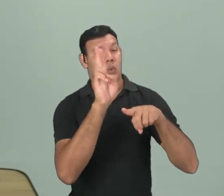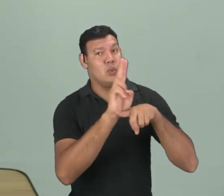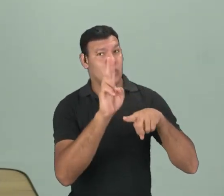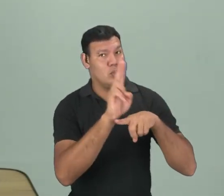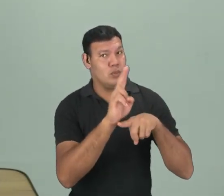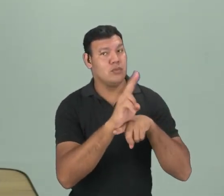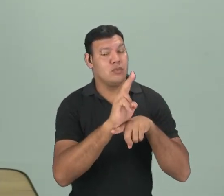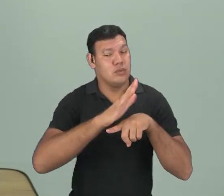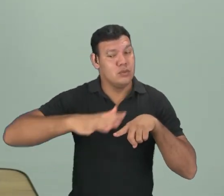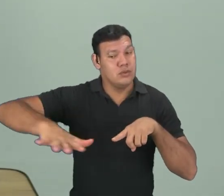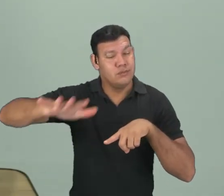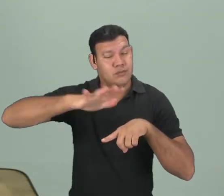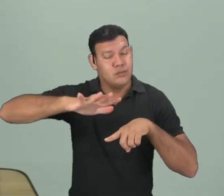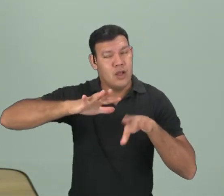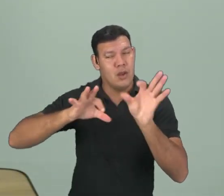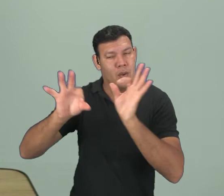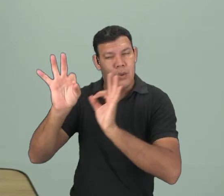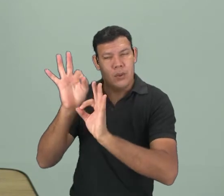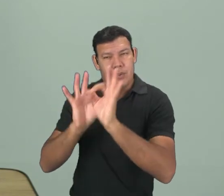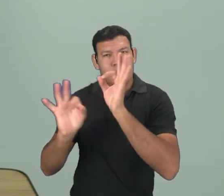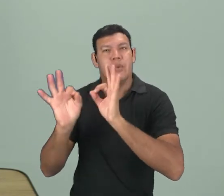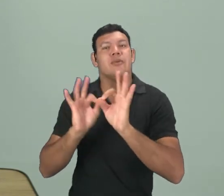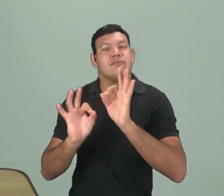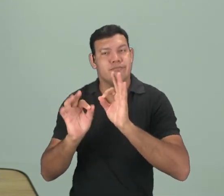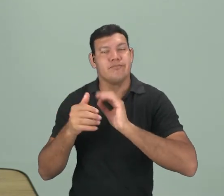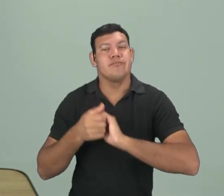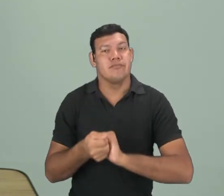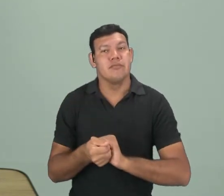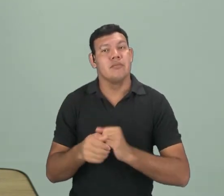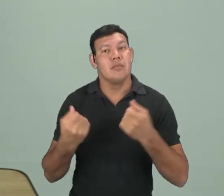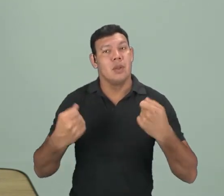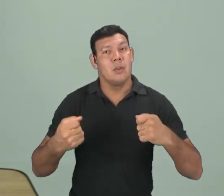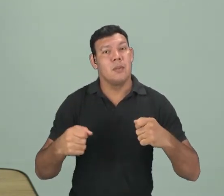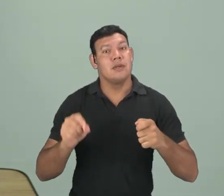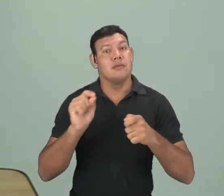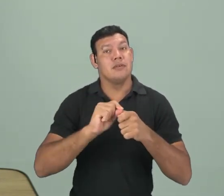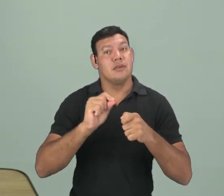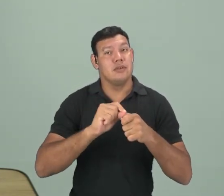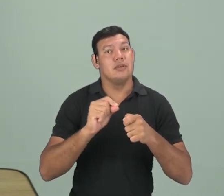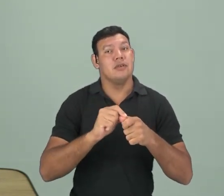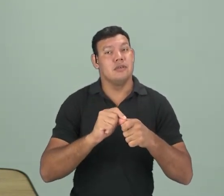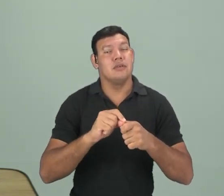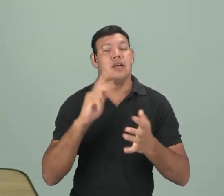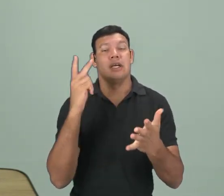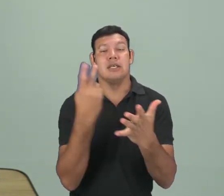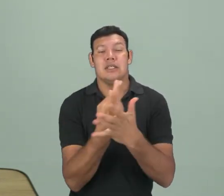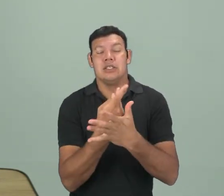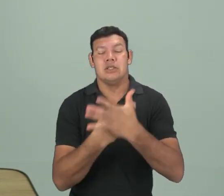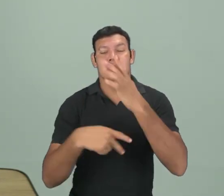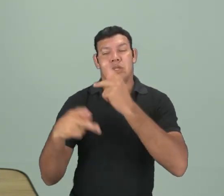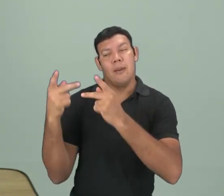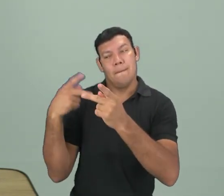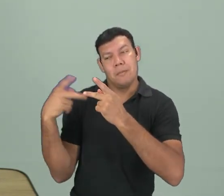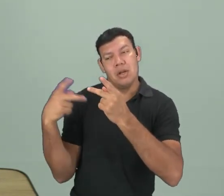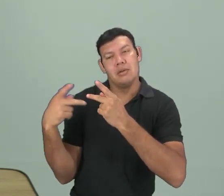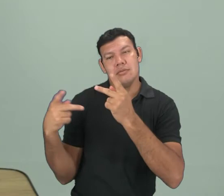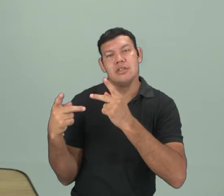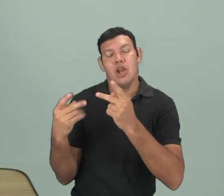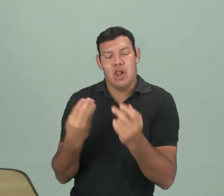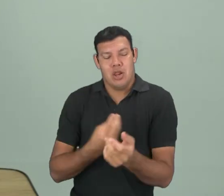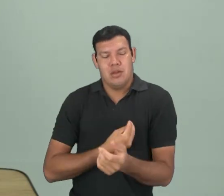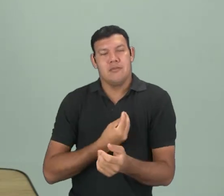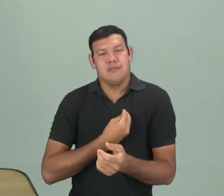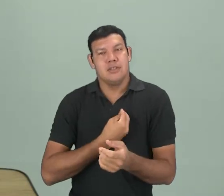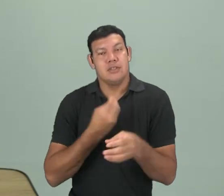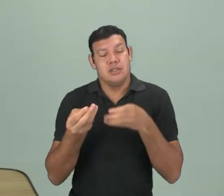espaço ali, organiza o que tem que ser feito, né, para acontecer de maneira organizada, né, nossas vidas ali